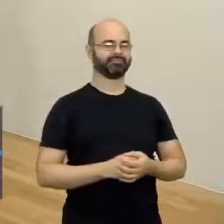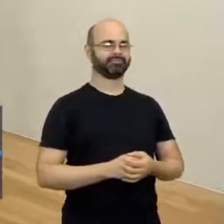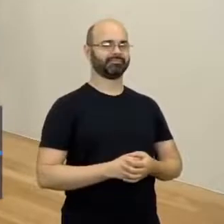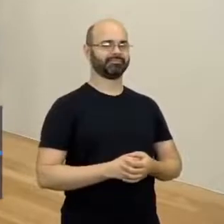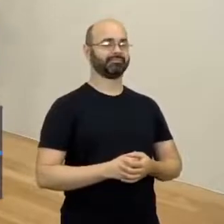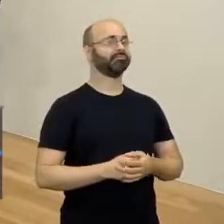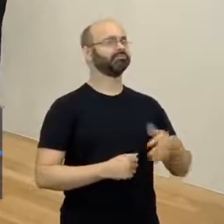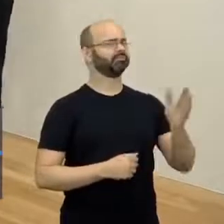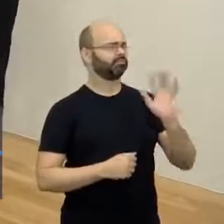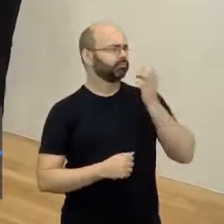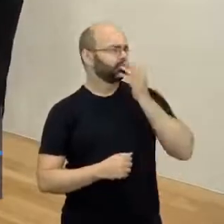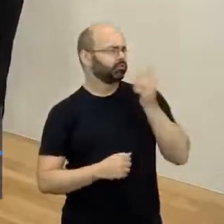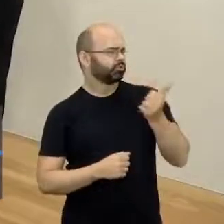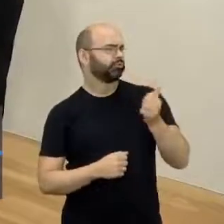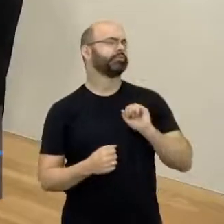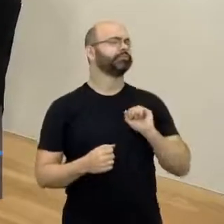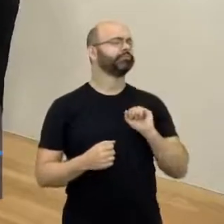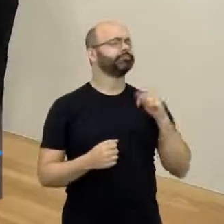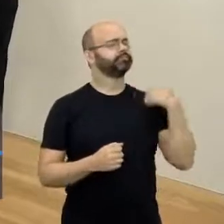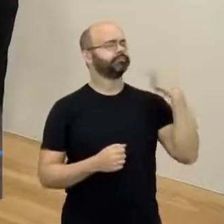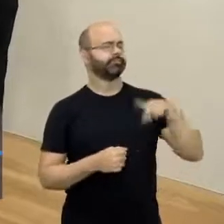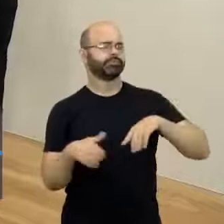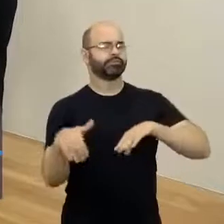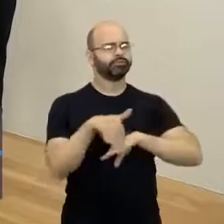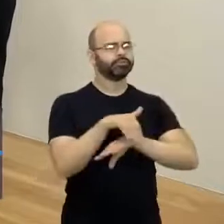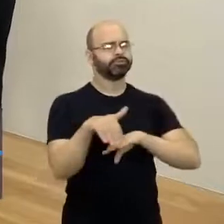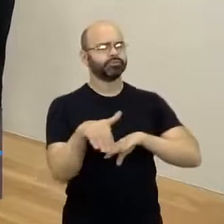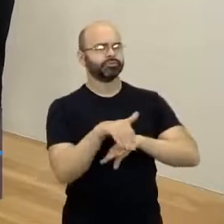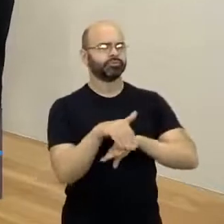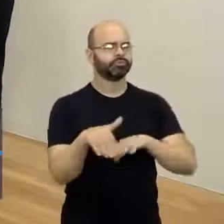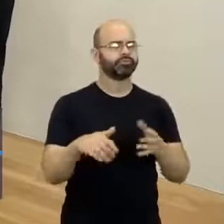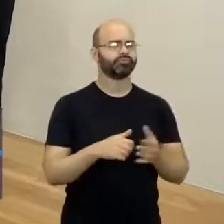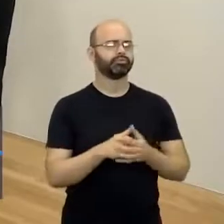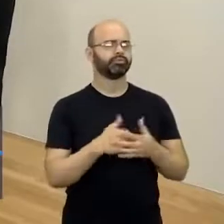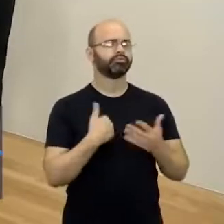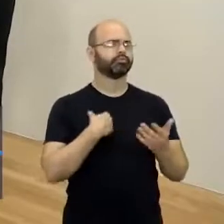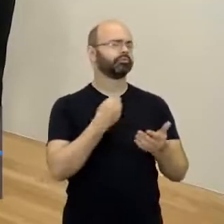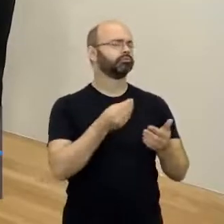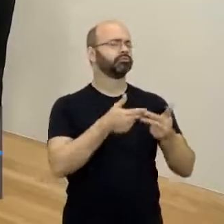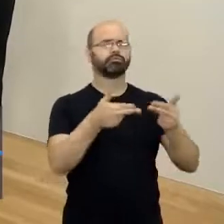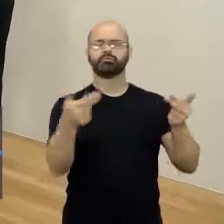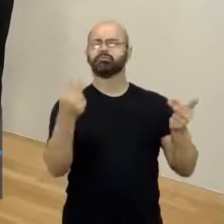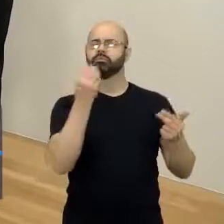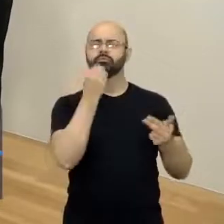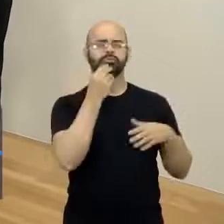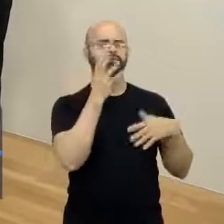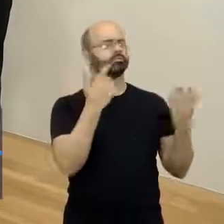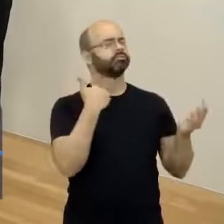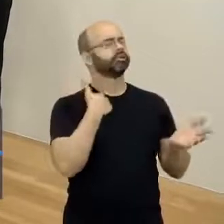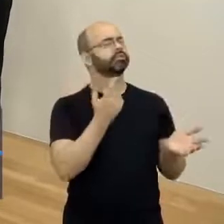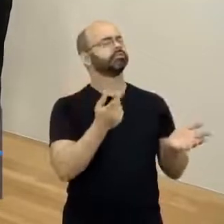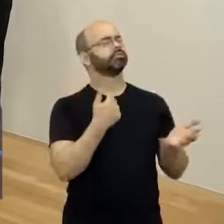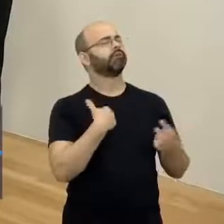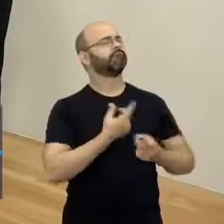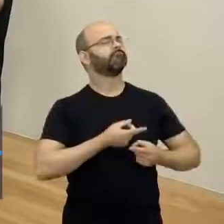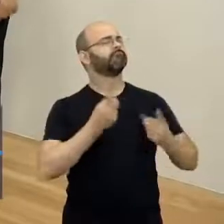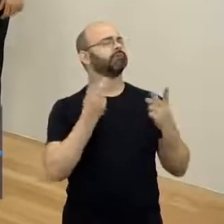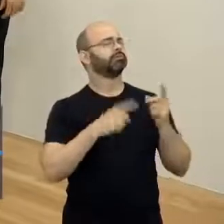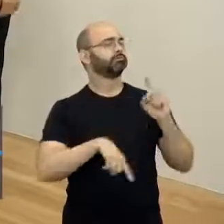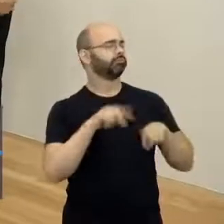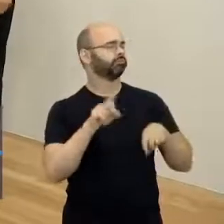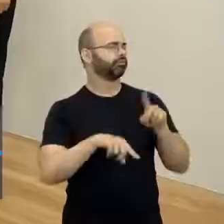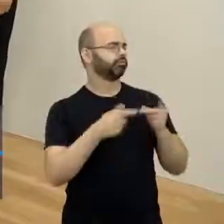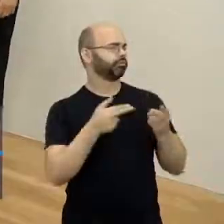Olá, tudo bem com o senhor? Eu estou aqui na rua, podia estar fazendo todo tipo de coisa aqui, mas eu estou tentando vender alguns produtos